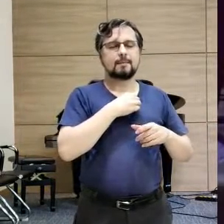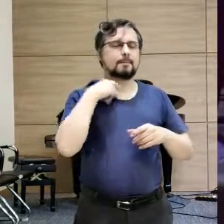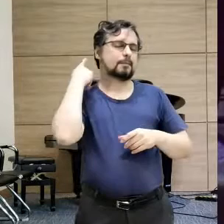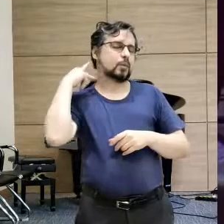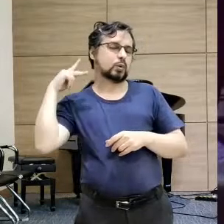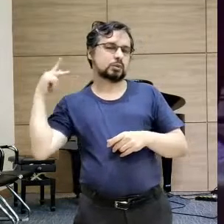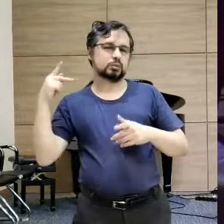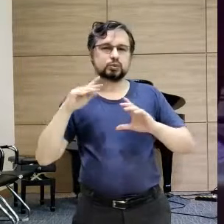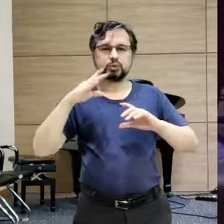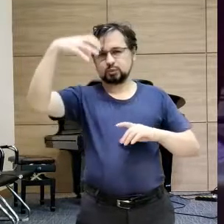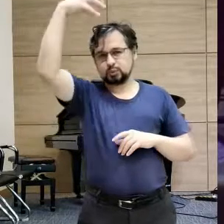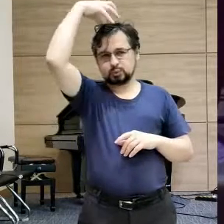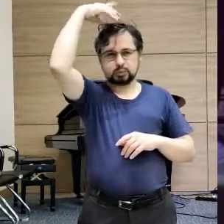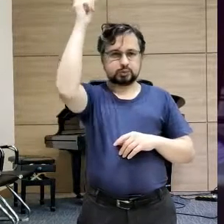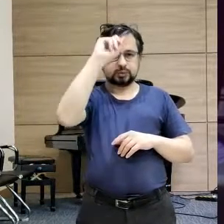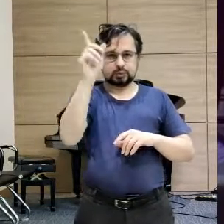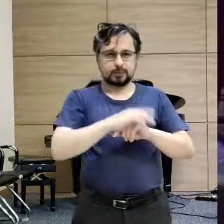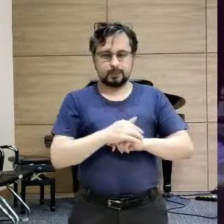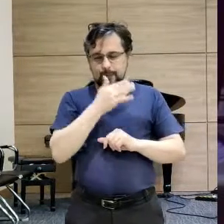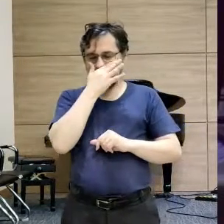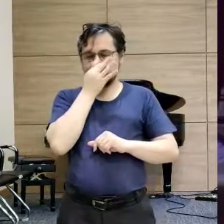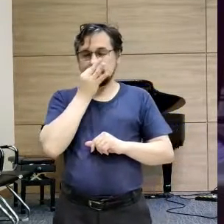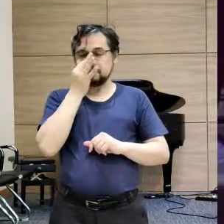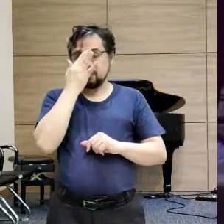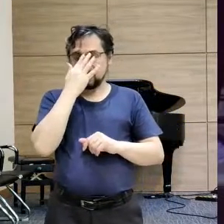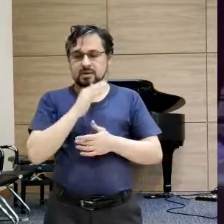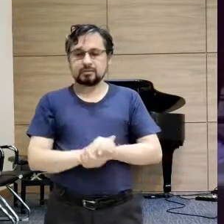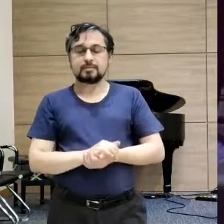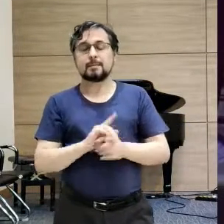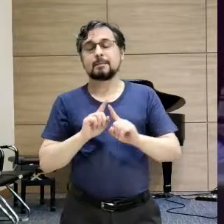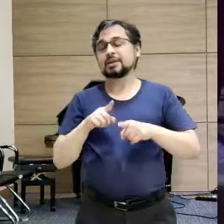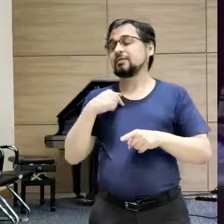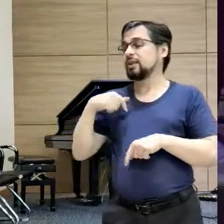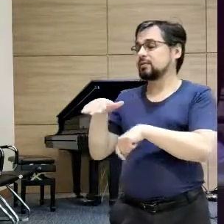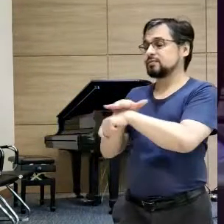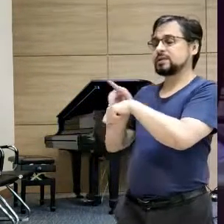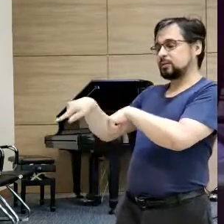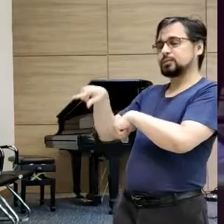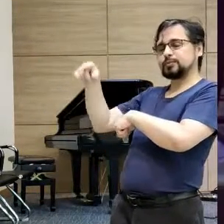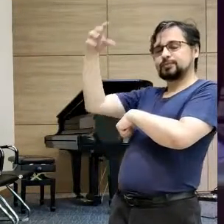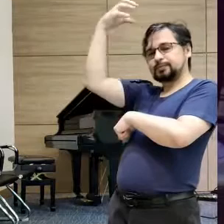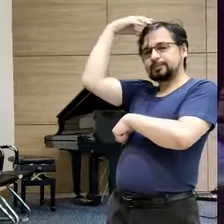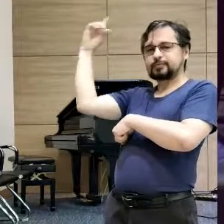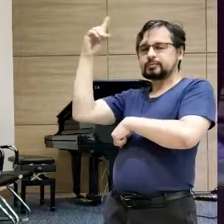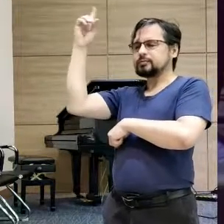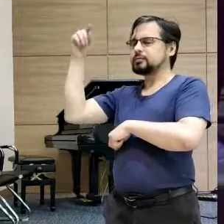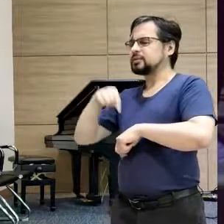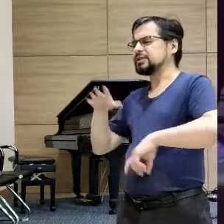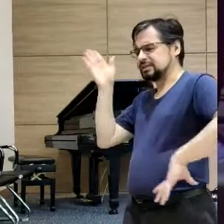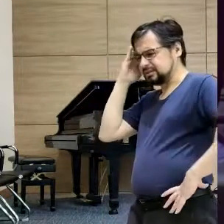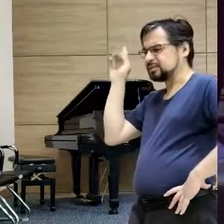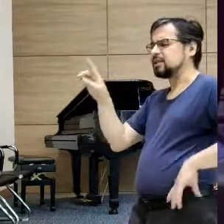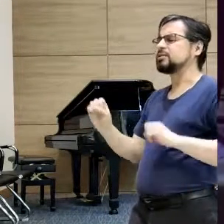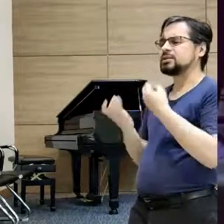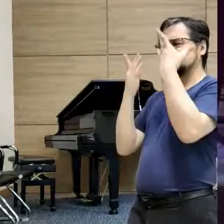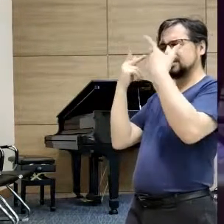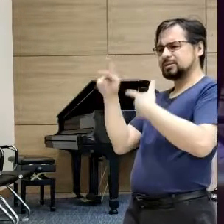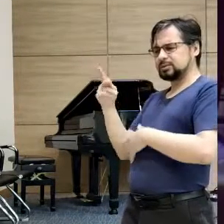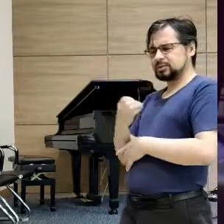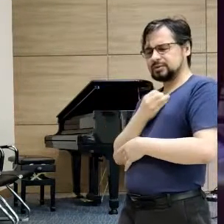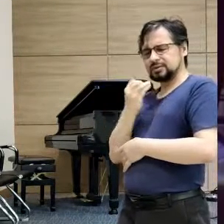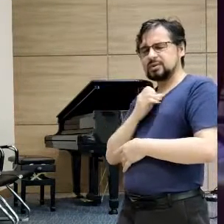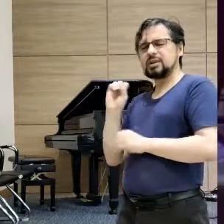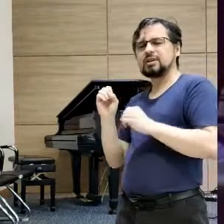diz o seguinte: ô rei, você sabe o que está acontecendo aí debaixo das barbas do seu reino? Sabe o que está acontecendo por aí?